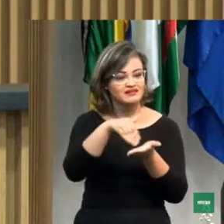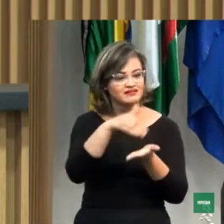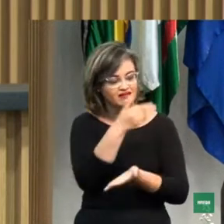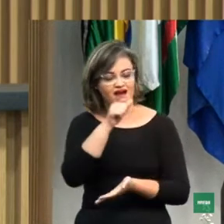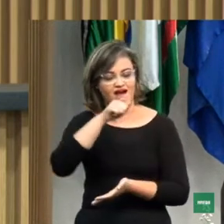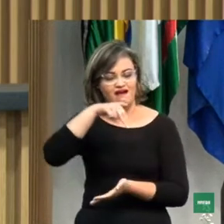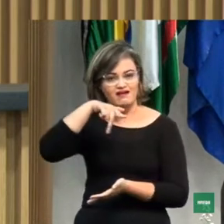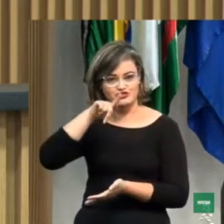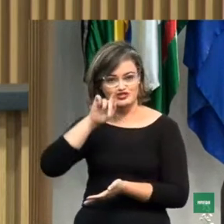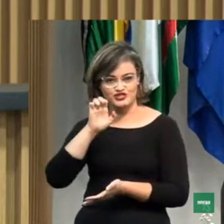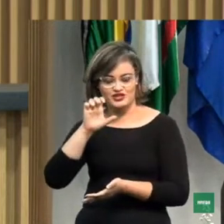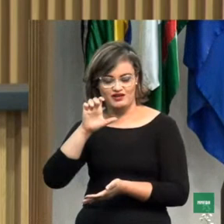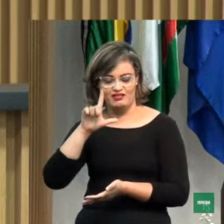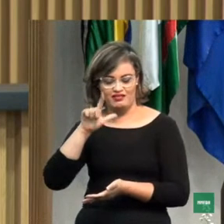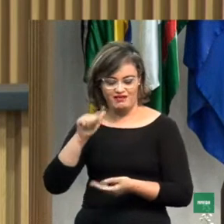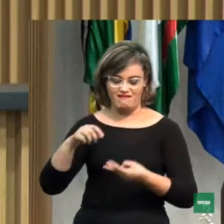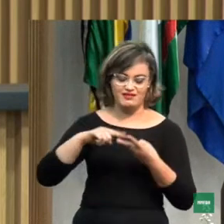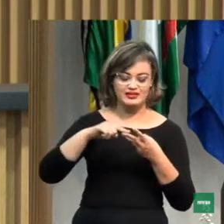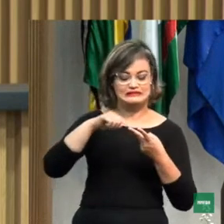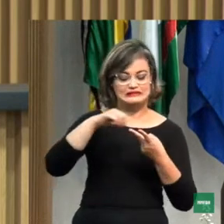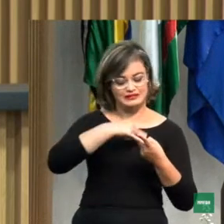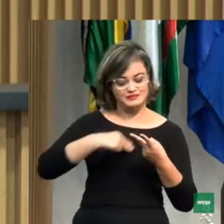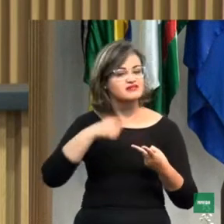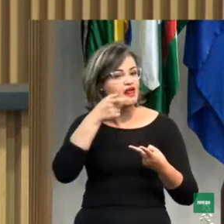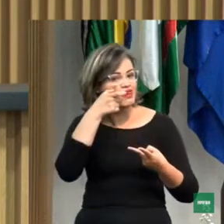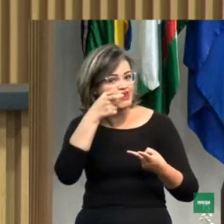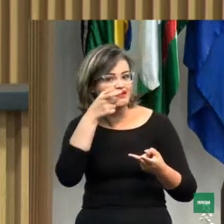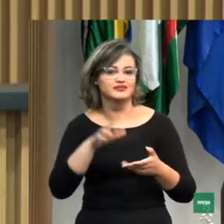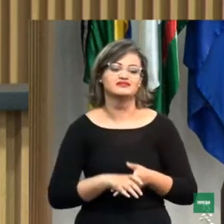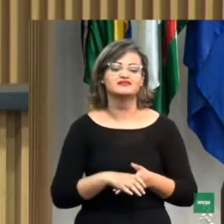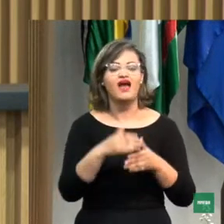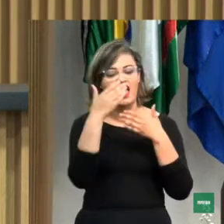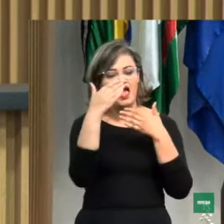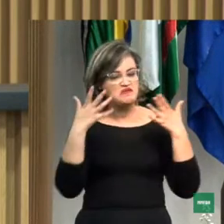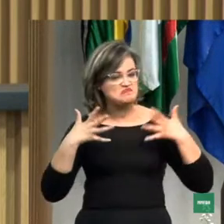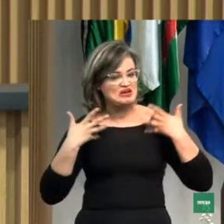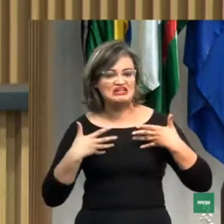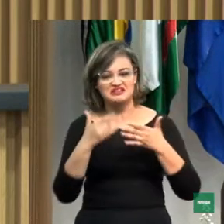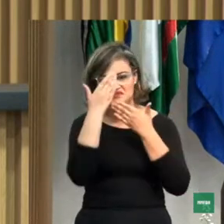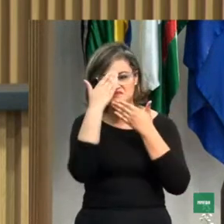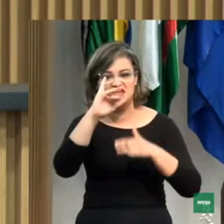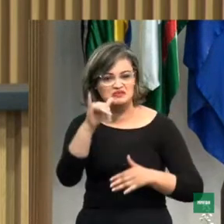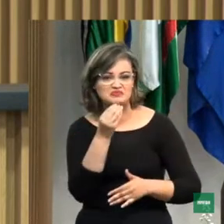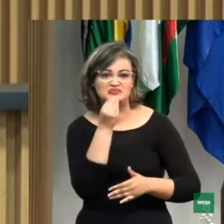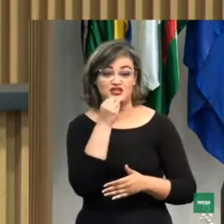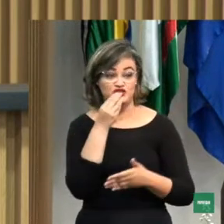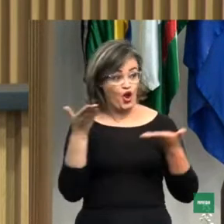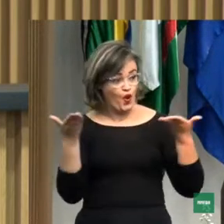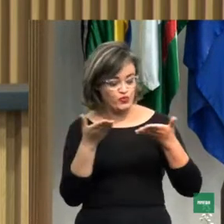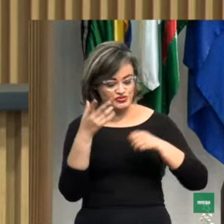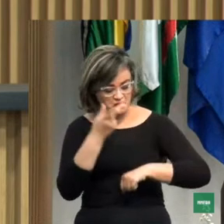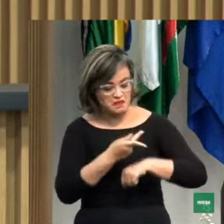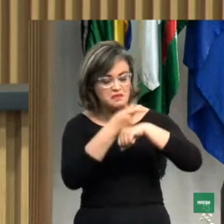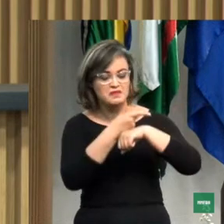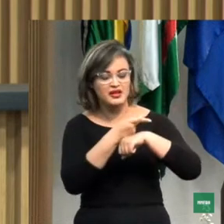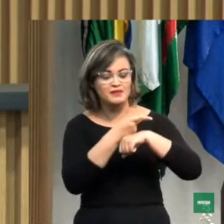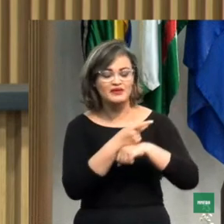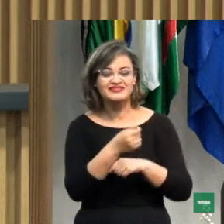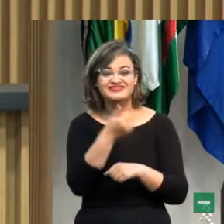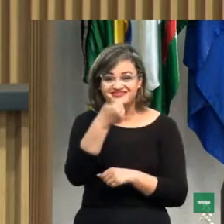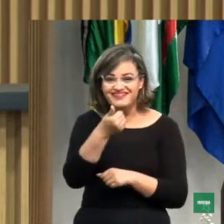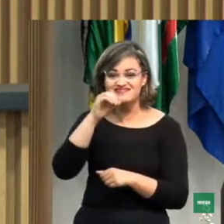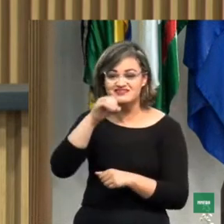para nós, é uma alegria e agradeço a oportunidade. Hoje, com esse prêmio de 10 mil famílias alcançadas